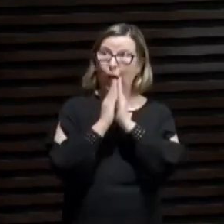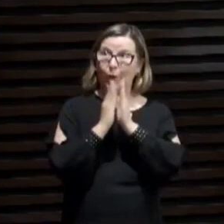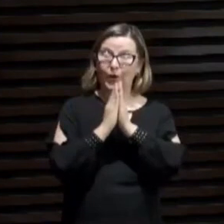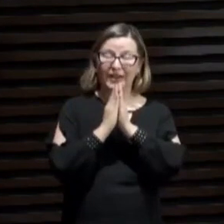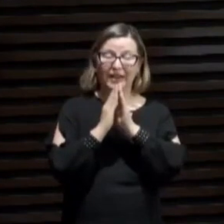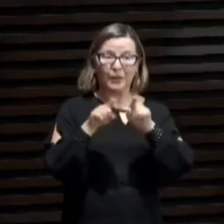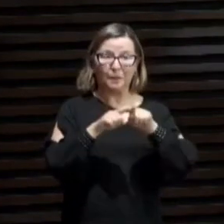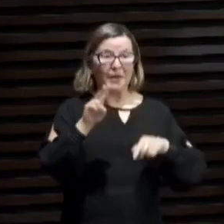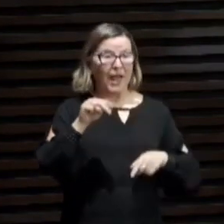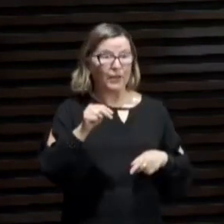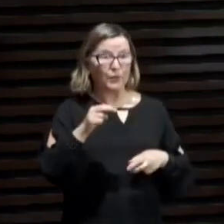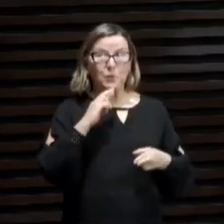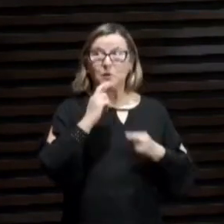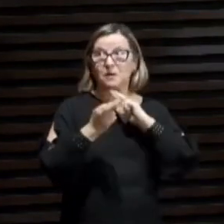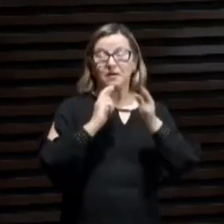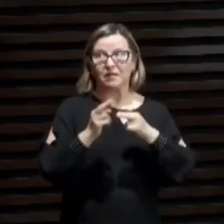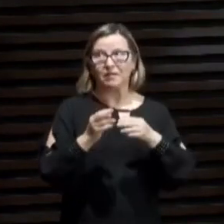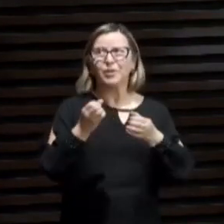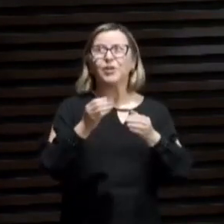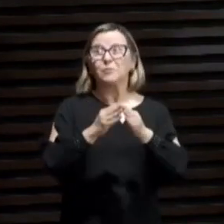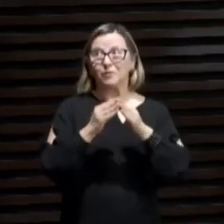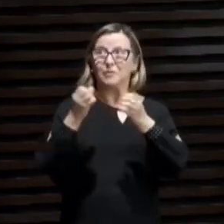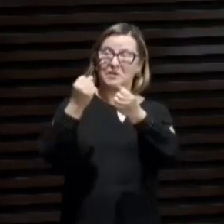fazer essa oração? Ensina-me, Senhor.